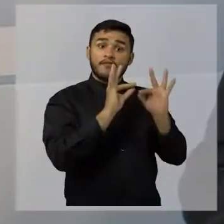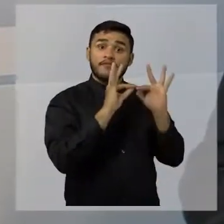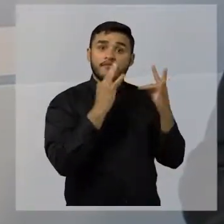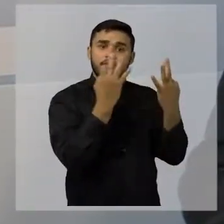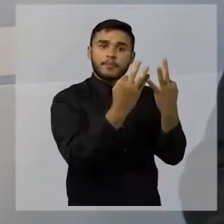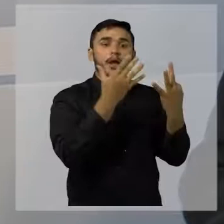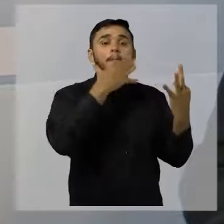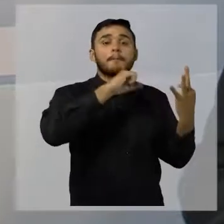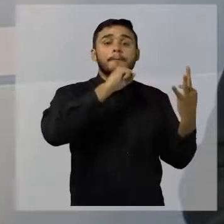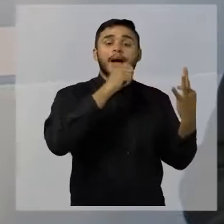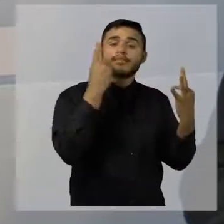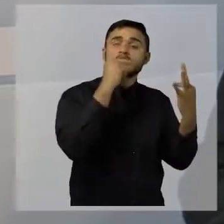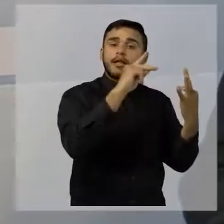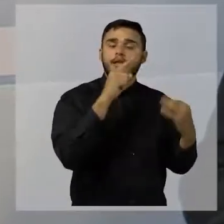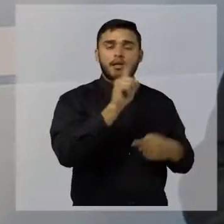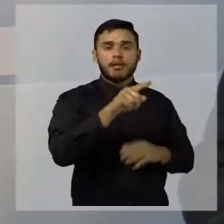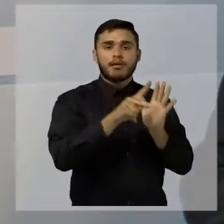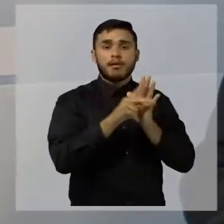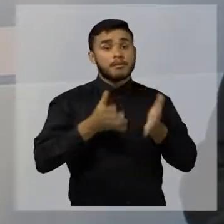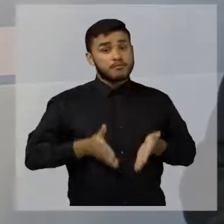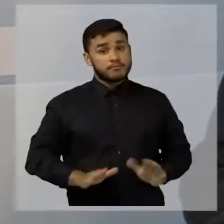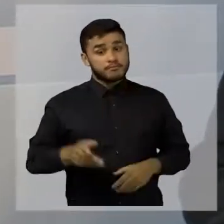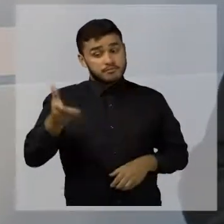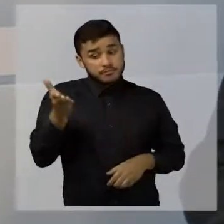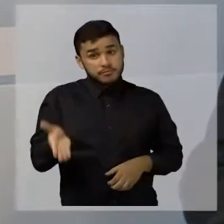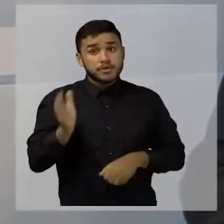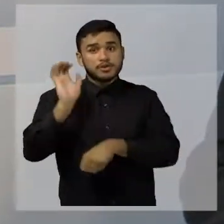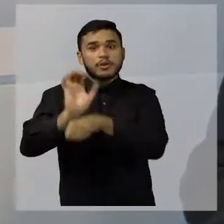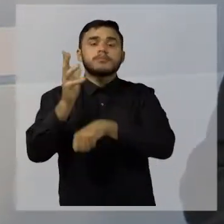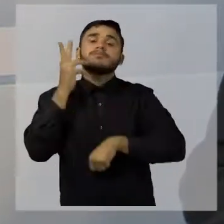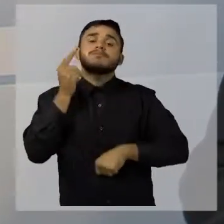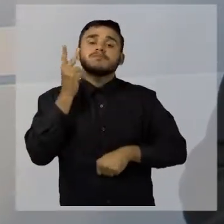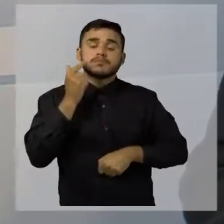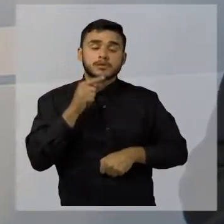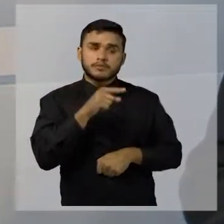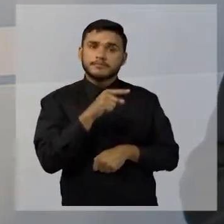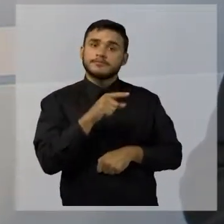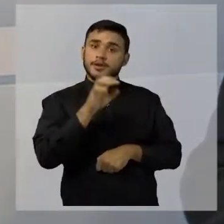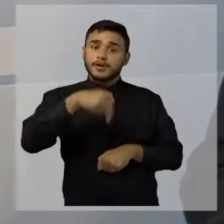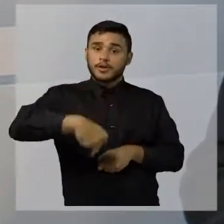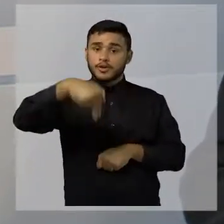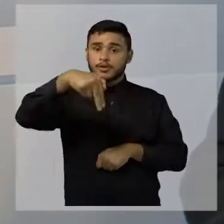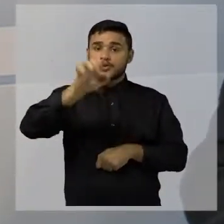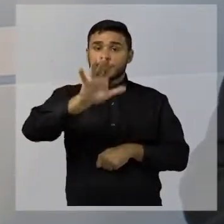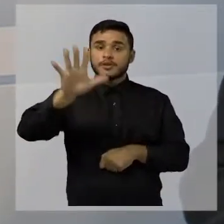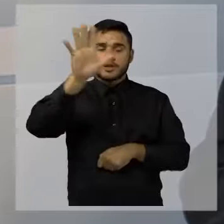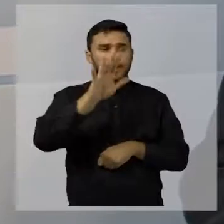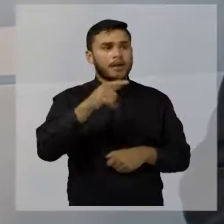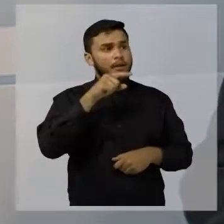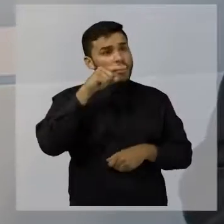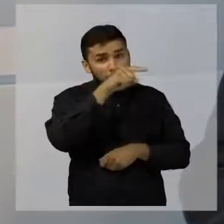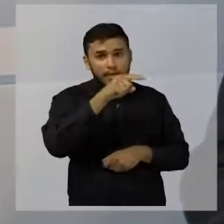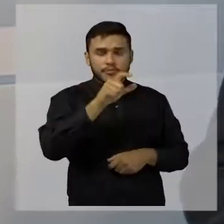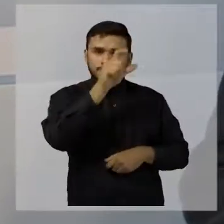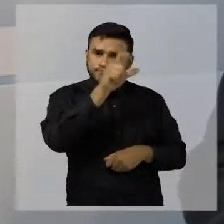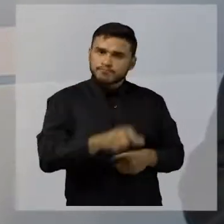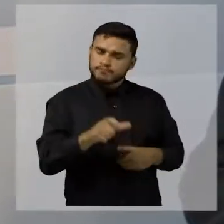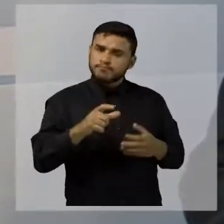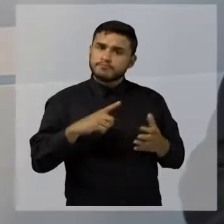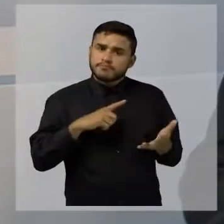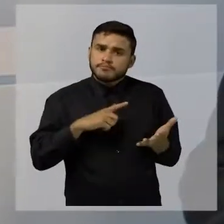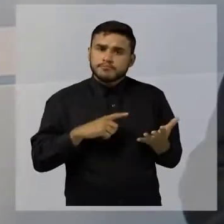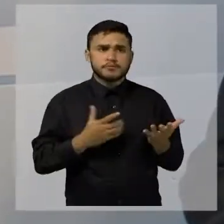Então, ela também é uma cabra danada da peste, né, que tem o sangue nas vias de nordestino. E nós temos que ter